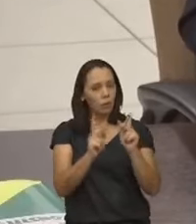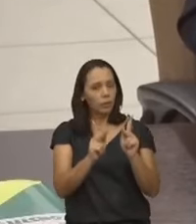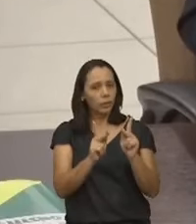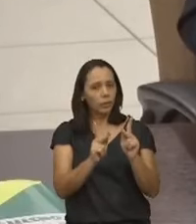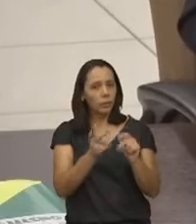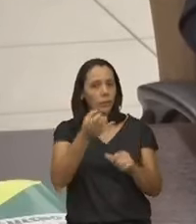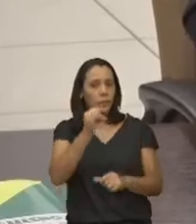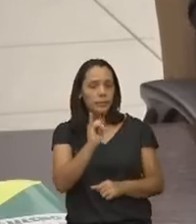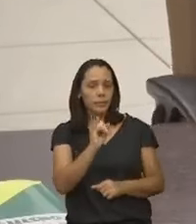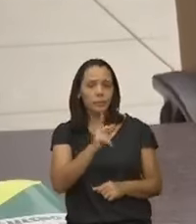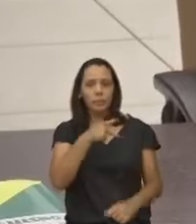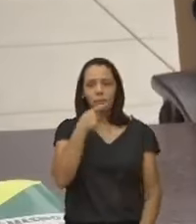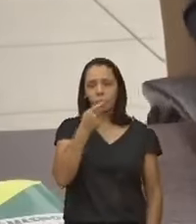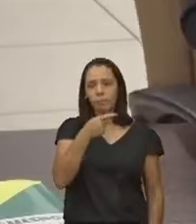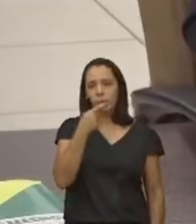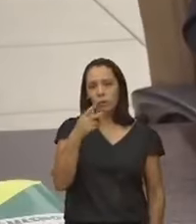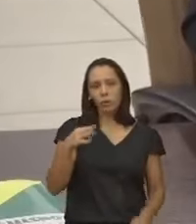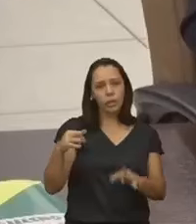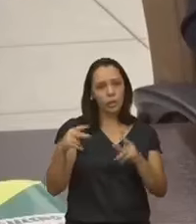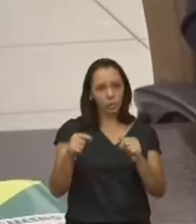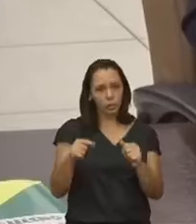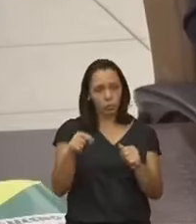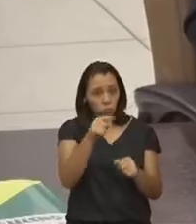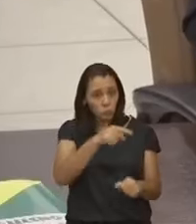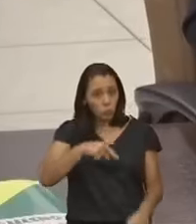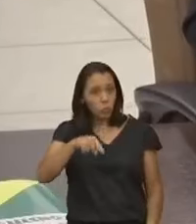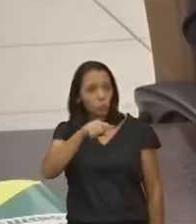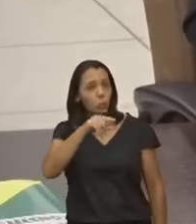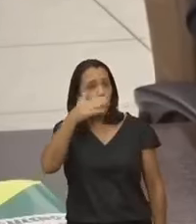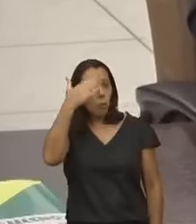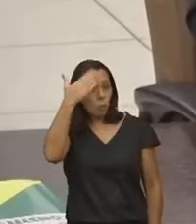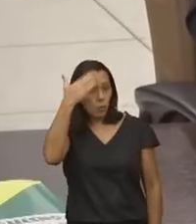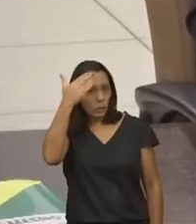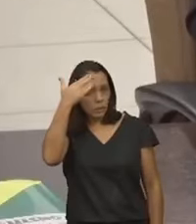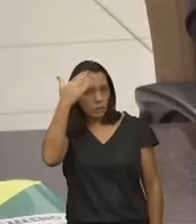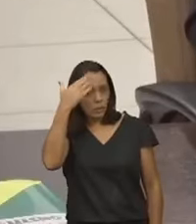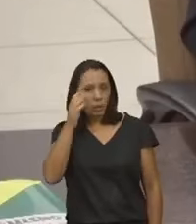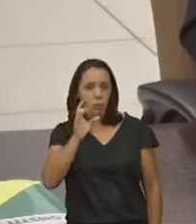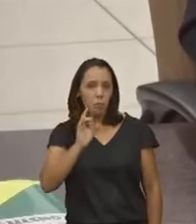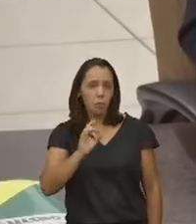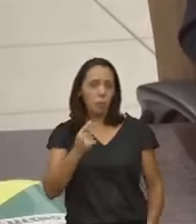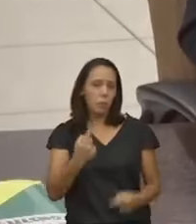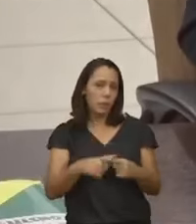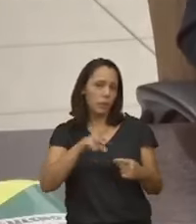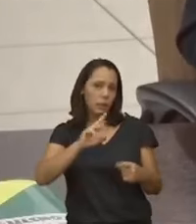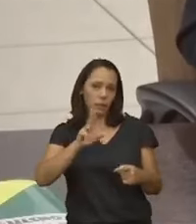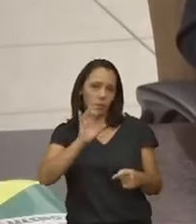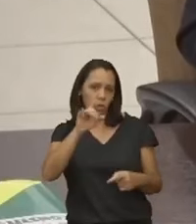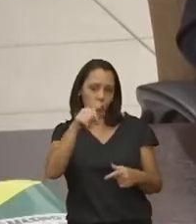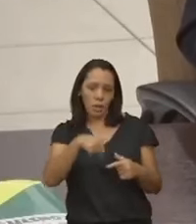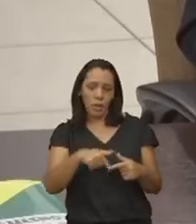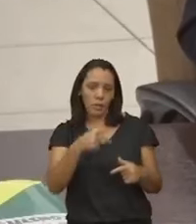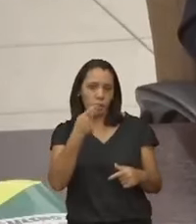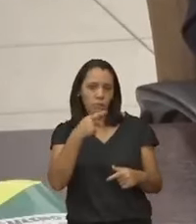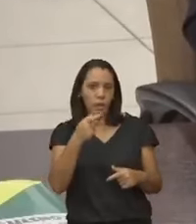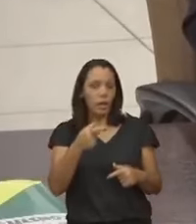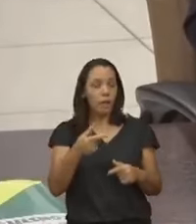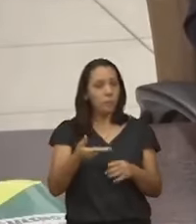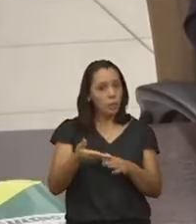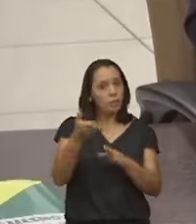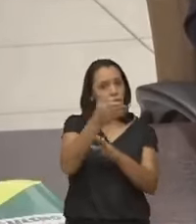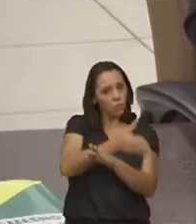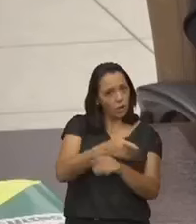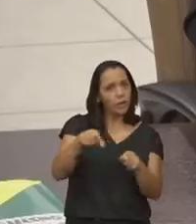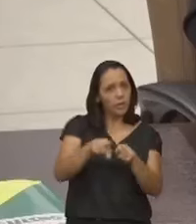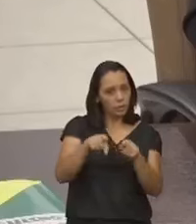se falou alguma coisa, e todo mundo também sabe, porque isso não rola só aqui no plenário, mas também nos bastidores, e mudou